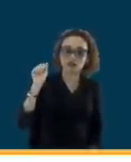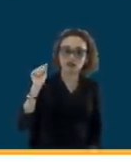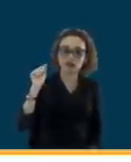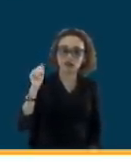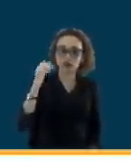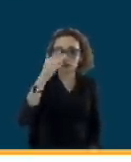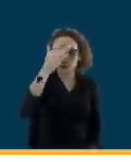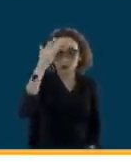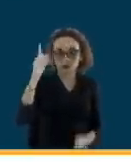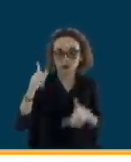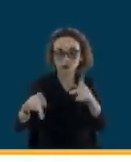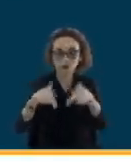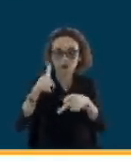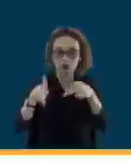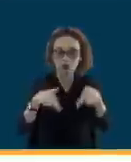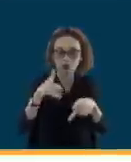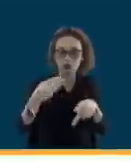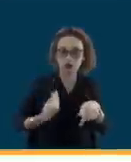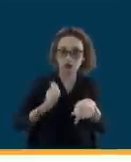saravá todo povo que tá aí,